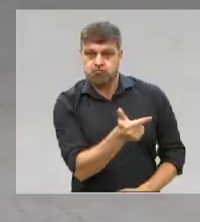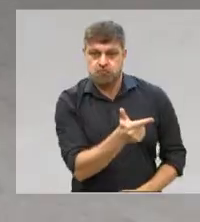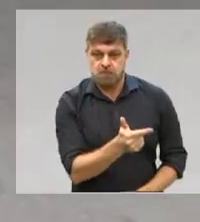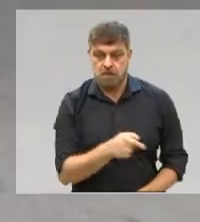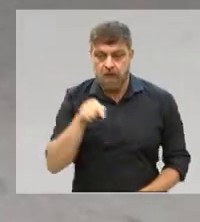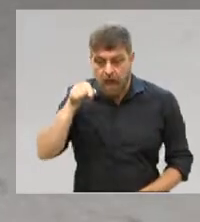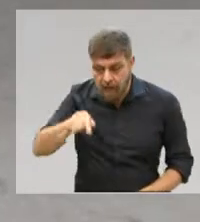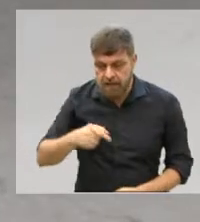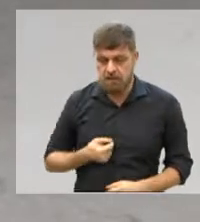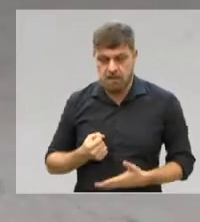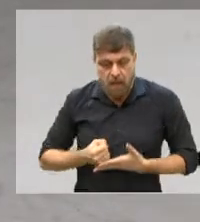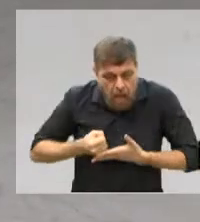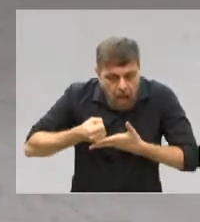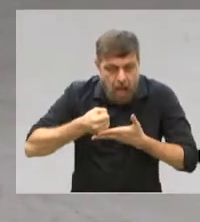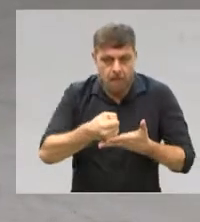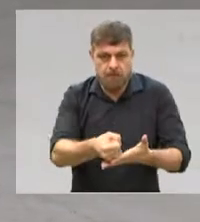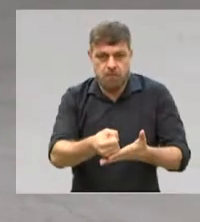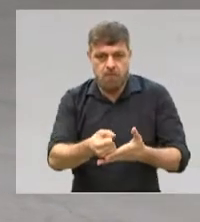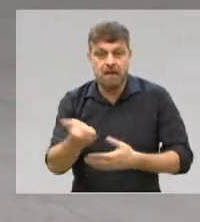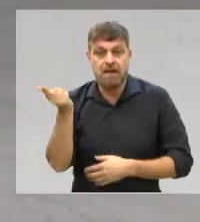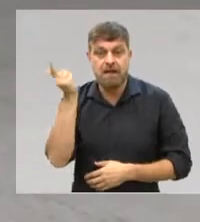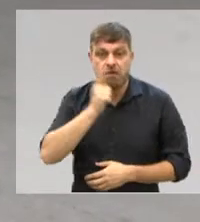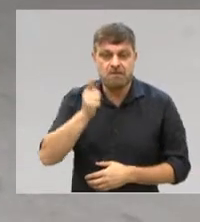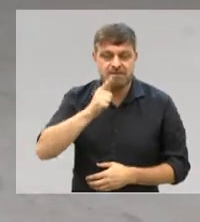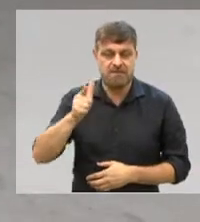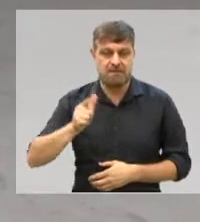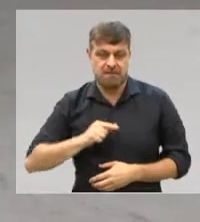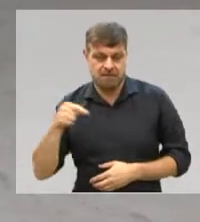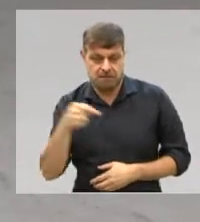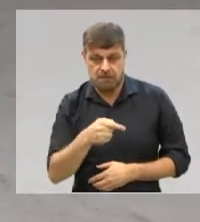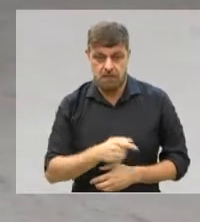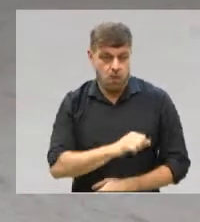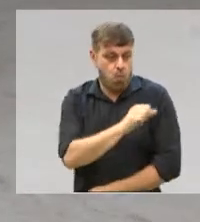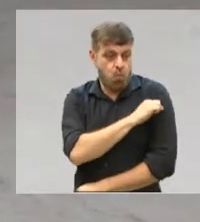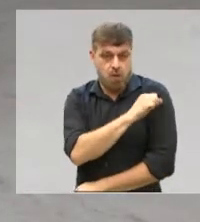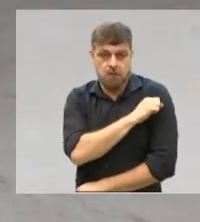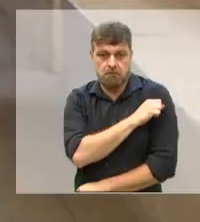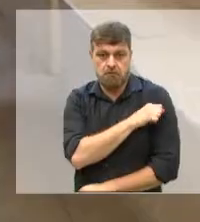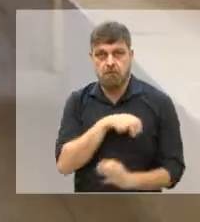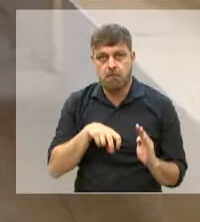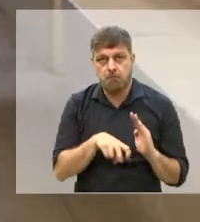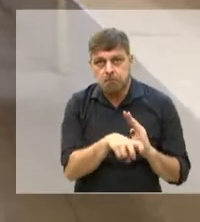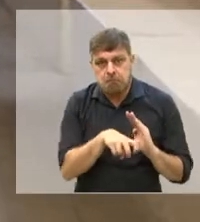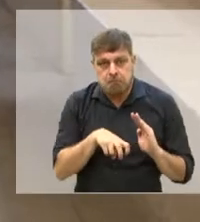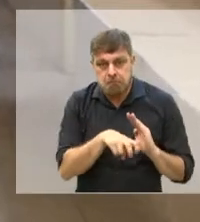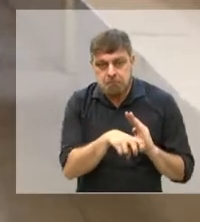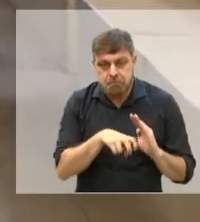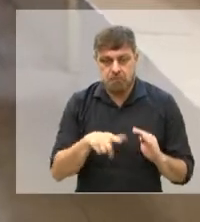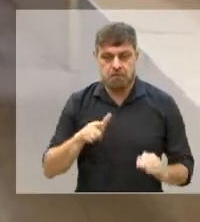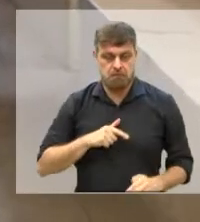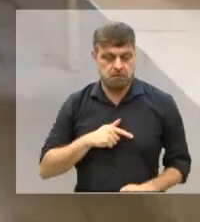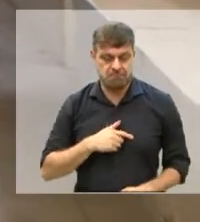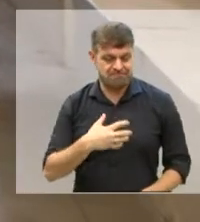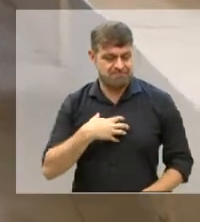acolhe. Ele passa, ele não fica deslocado ou ele